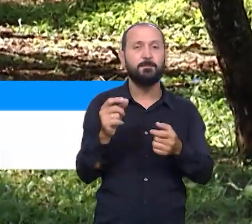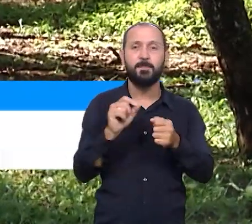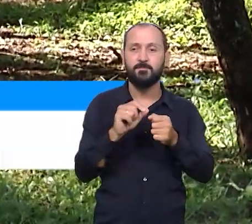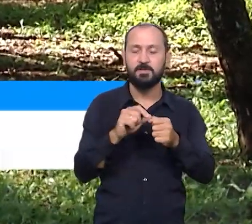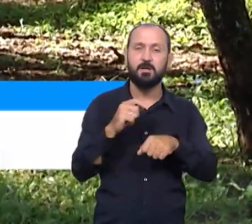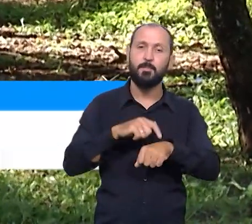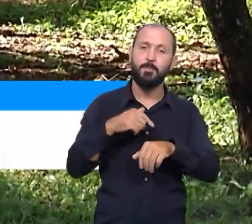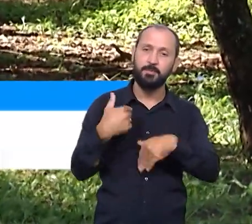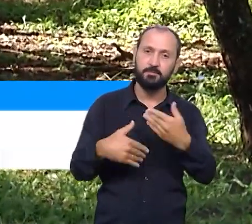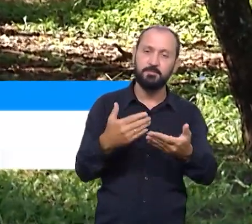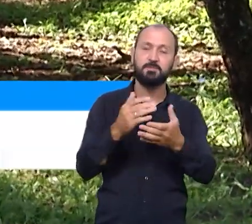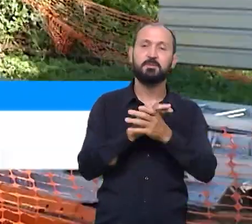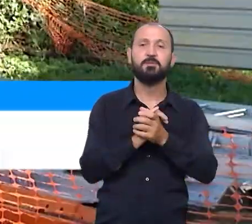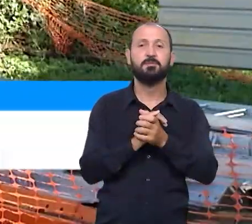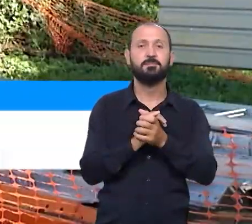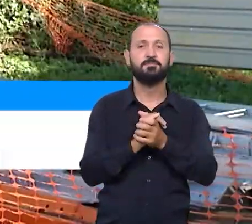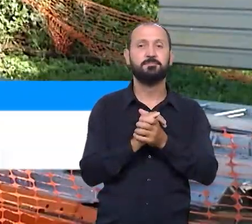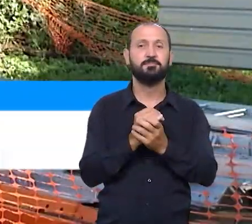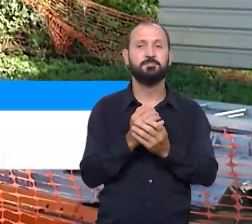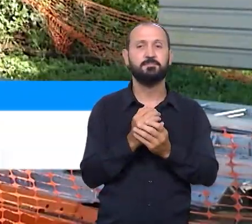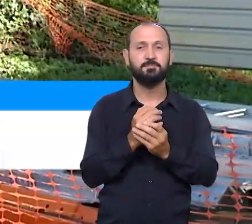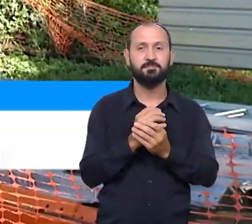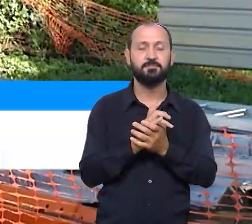efetivar todo o processo